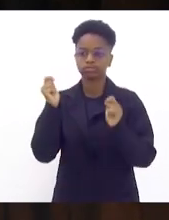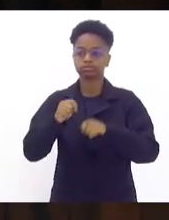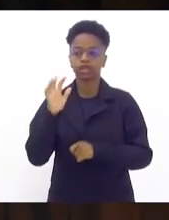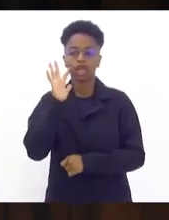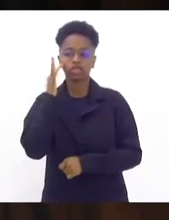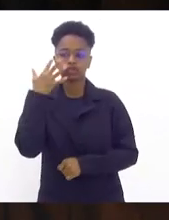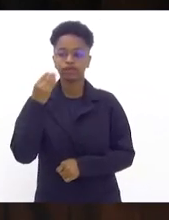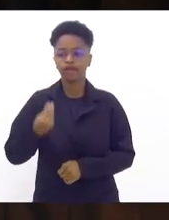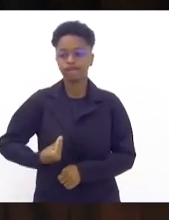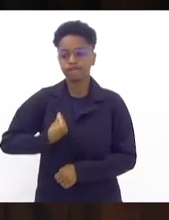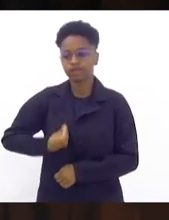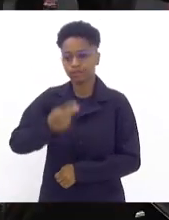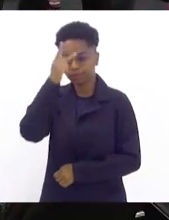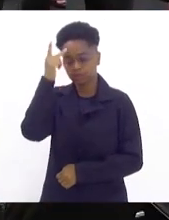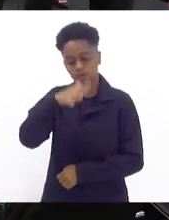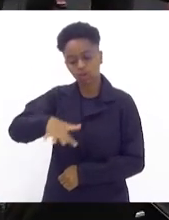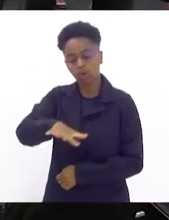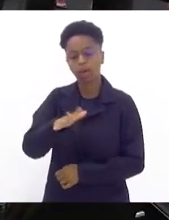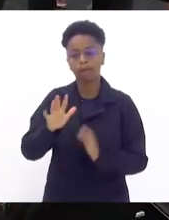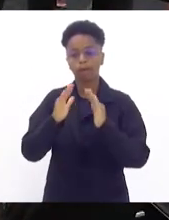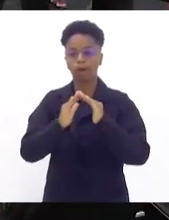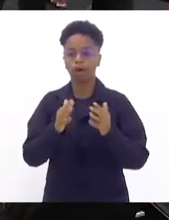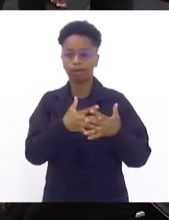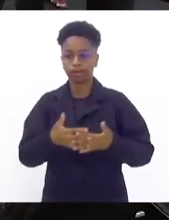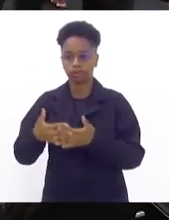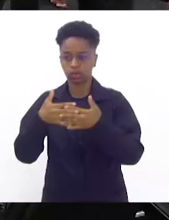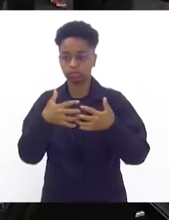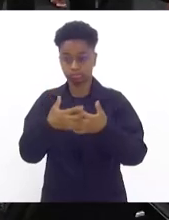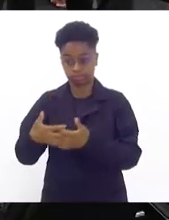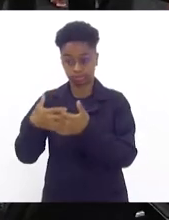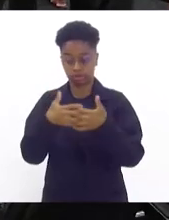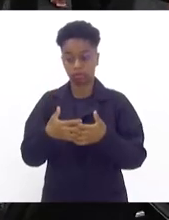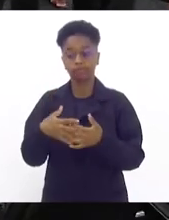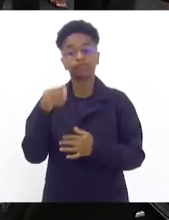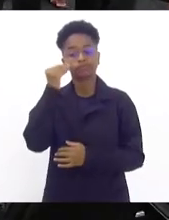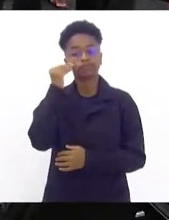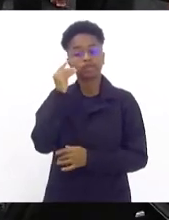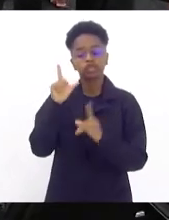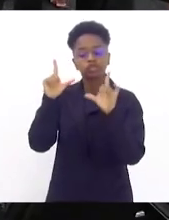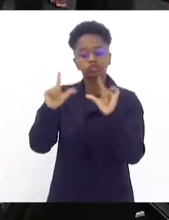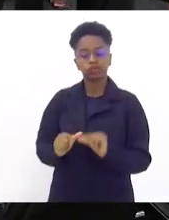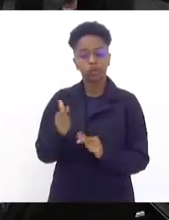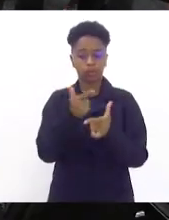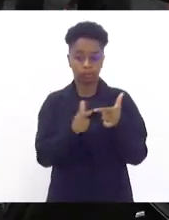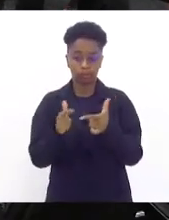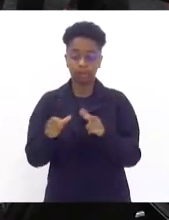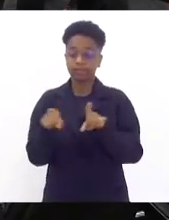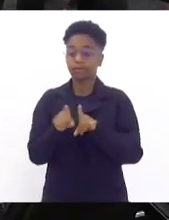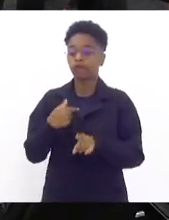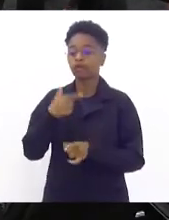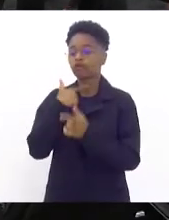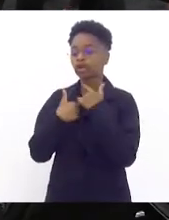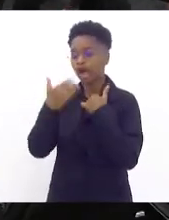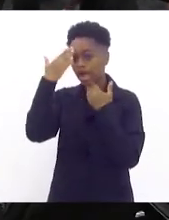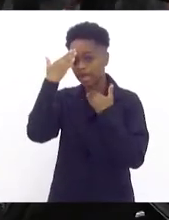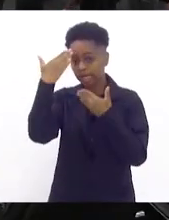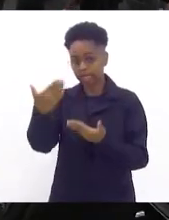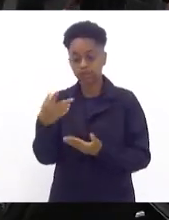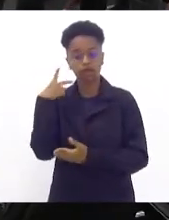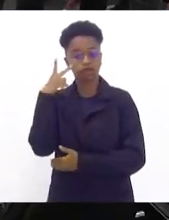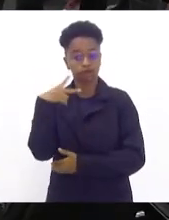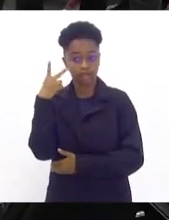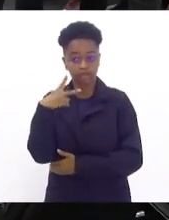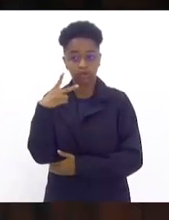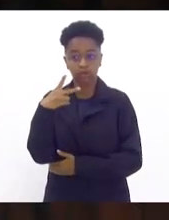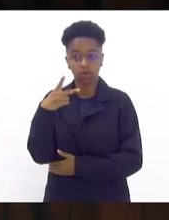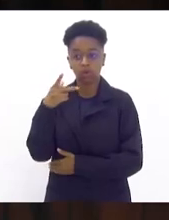população lá de Petrópolis, ou pelo menos amenizar os problemas. E também queria agradecer a presença aqui do vereador